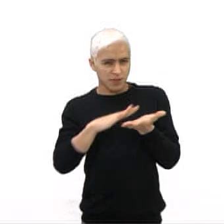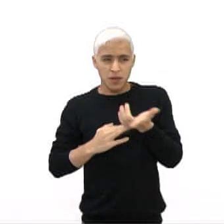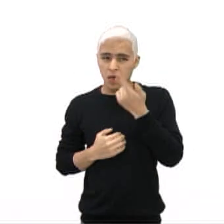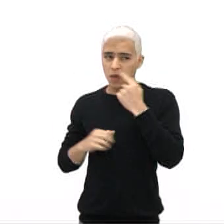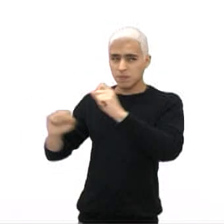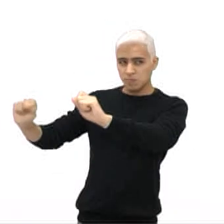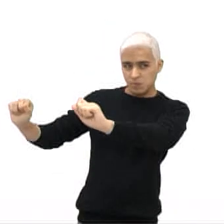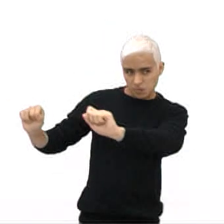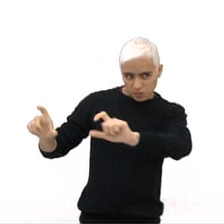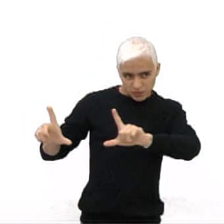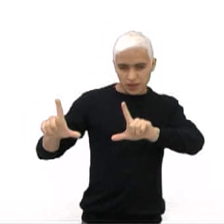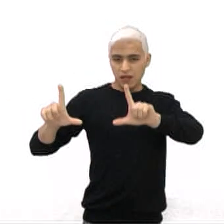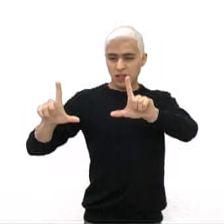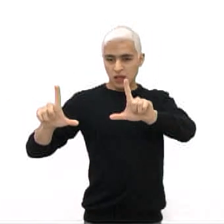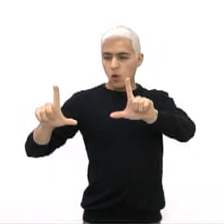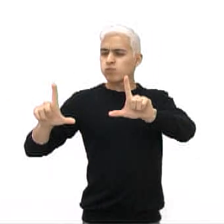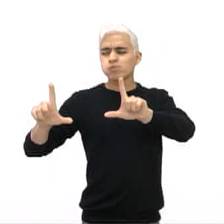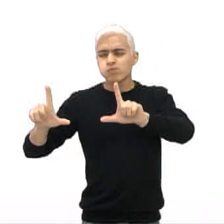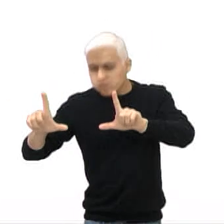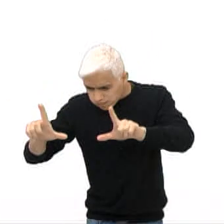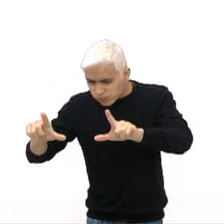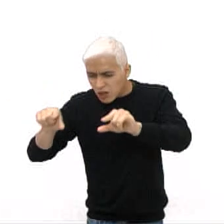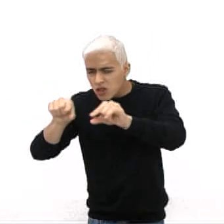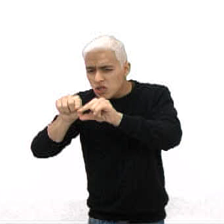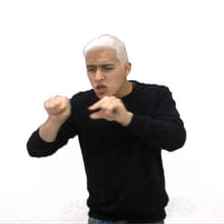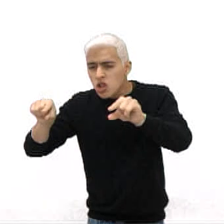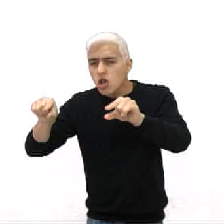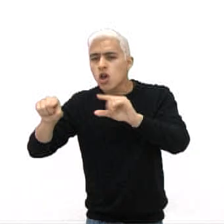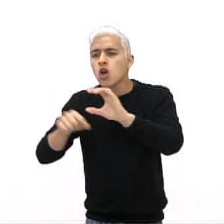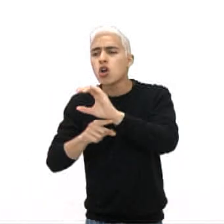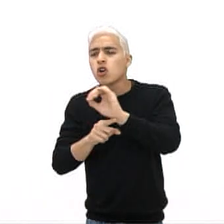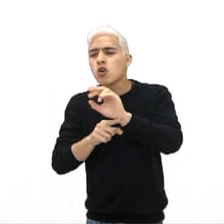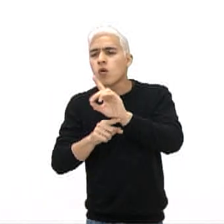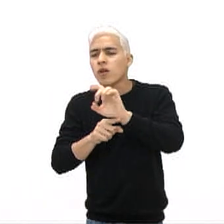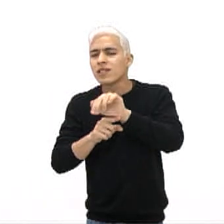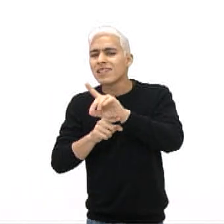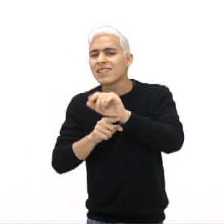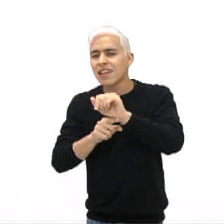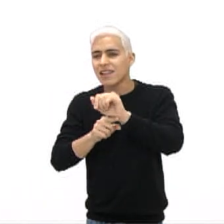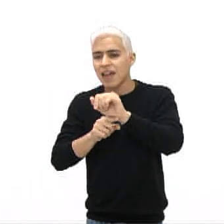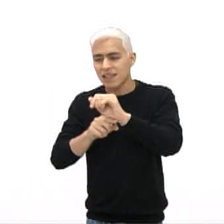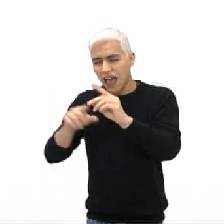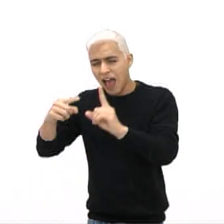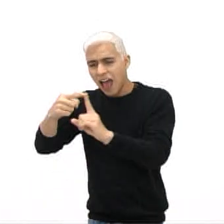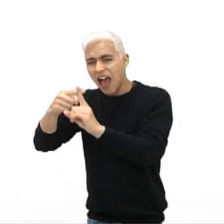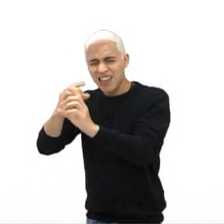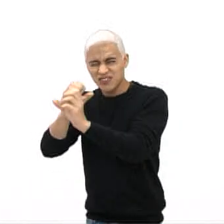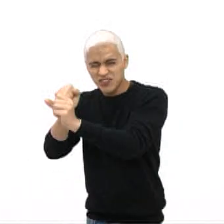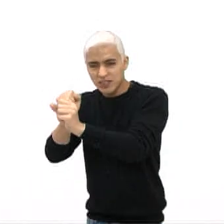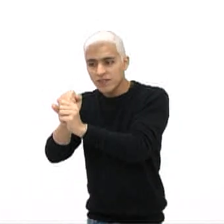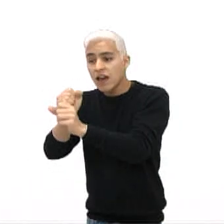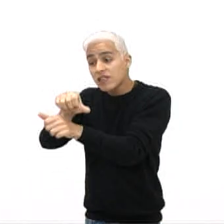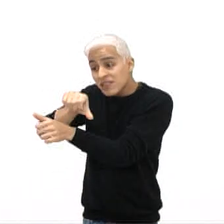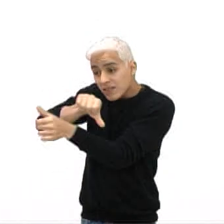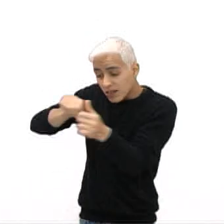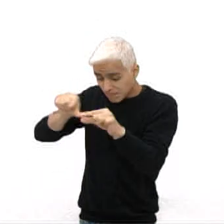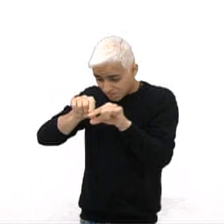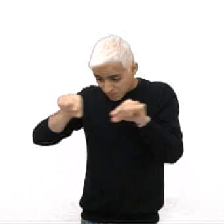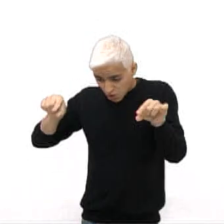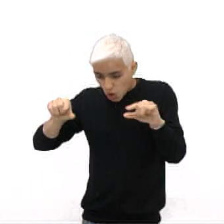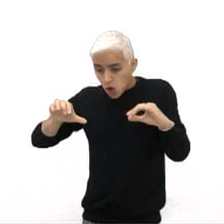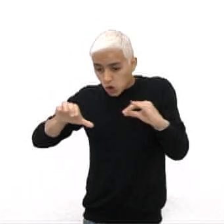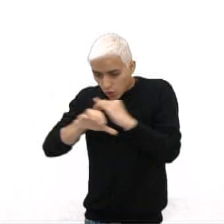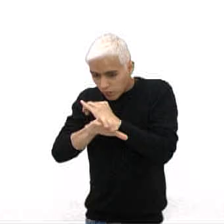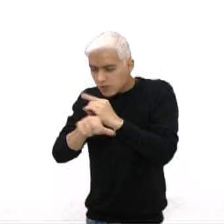anúncio, leiam o anúncio e transforme a oração coordenada aditiva em conclusiva e adversativa.